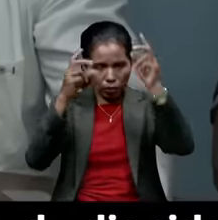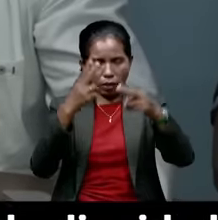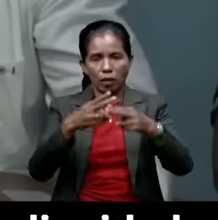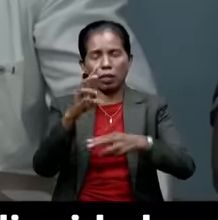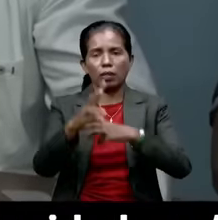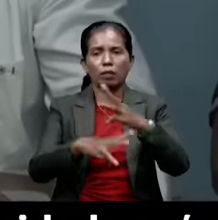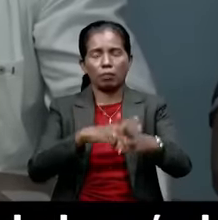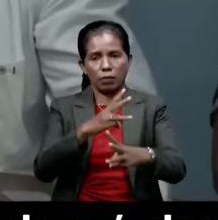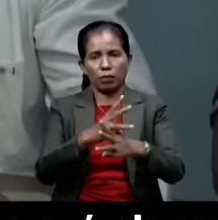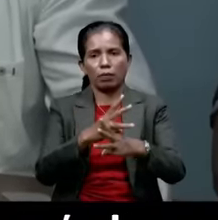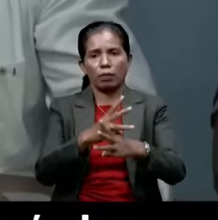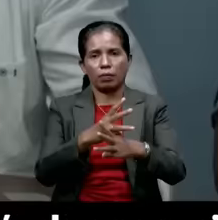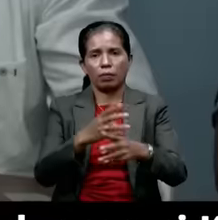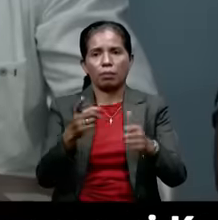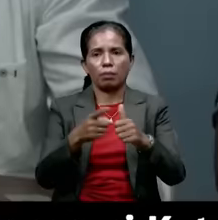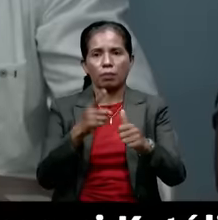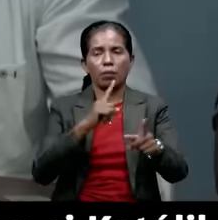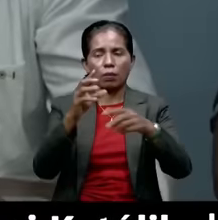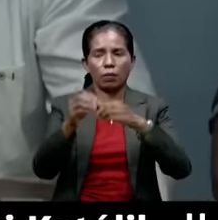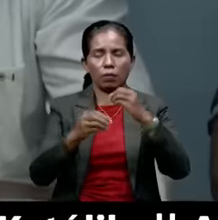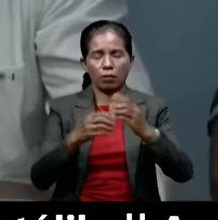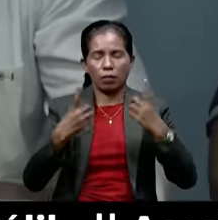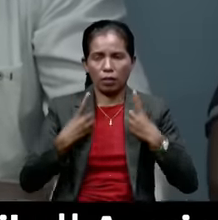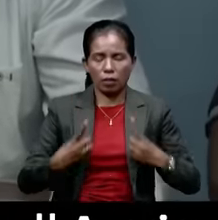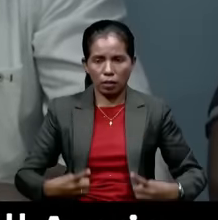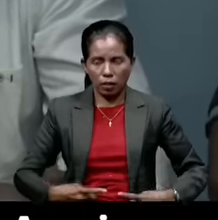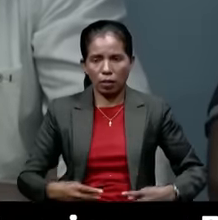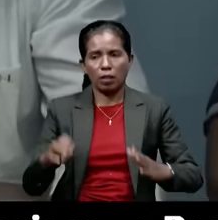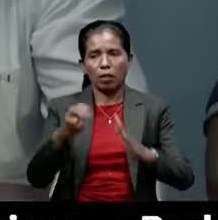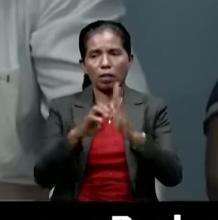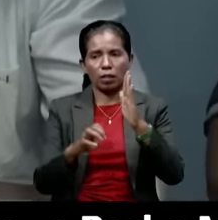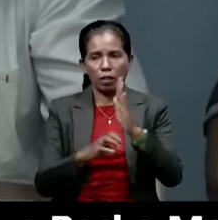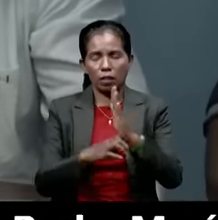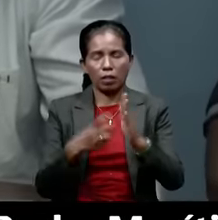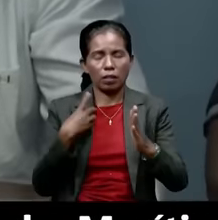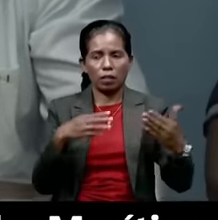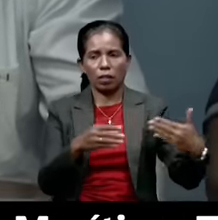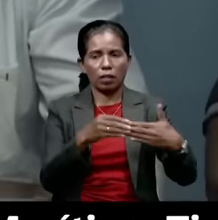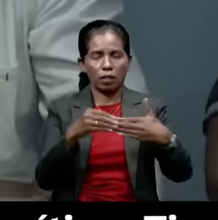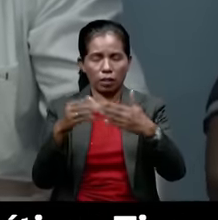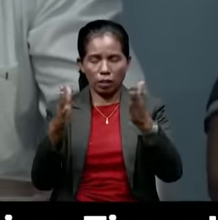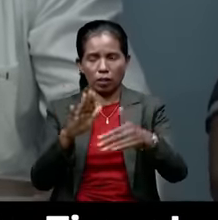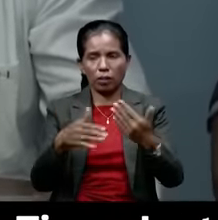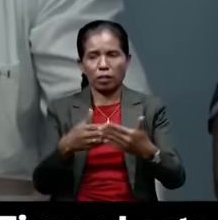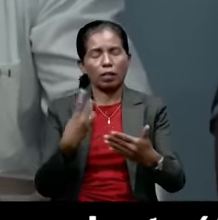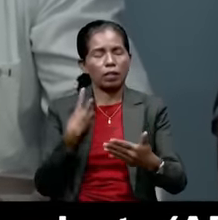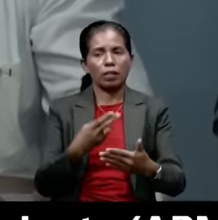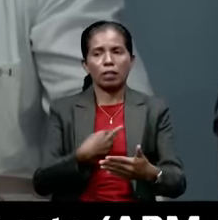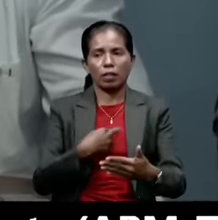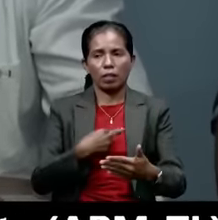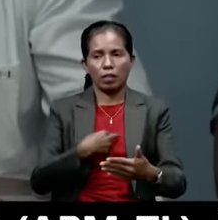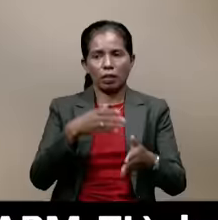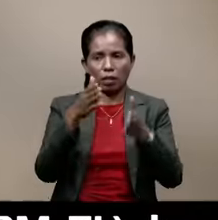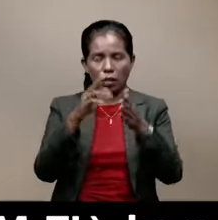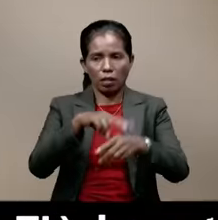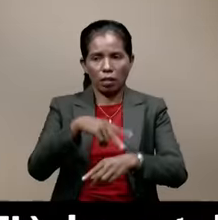cara, que primeiro coloca a dignidade de Estado, a dignidade de liderança sira, e tarasi marca a coisa no